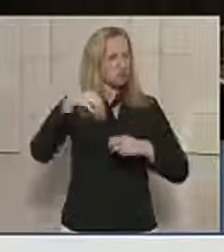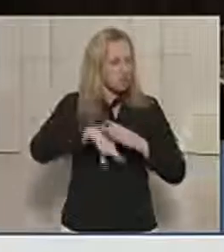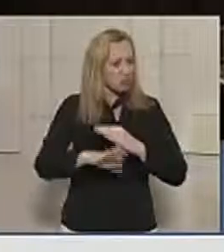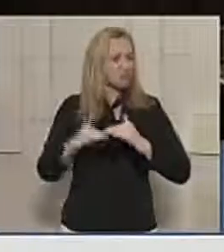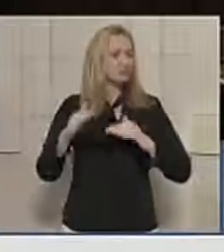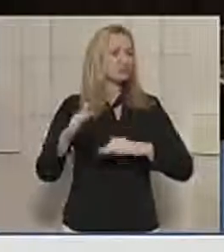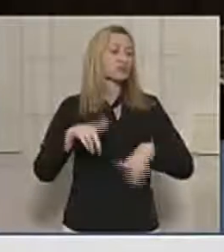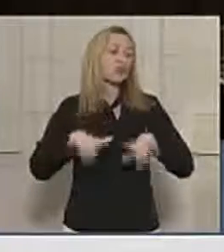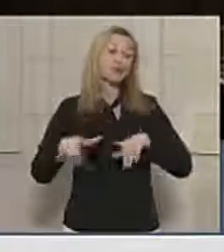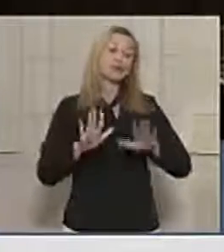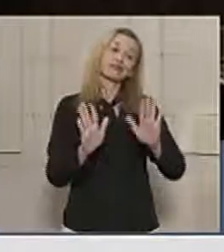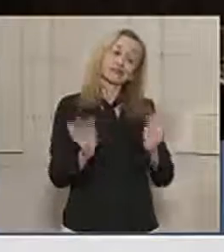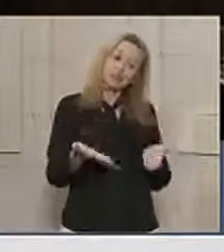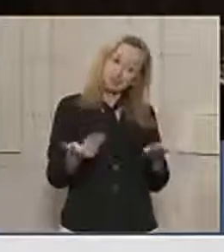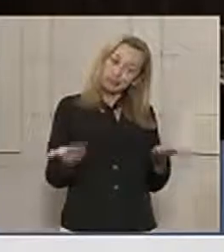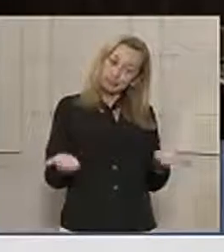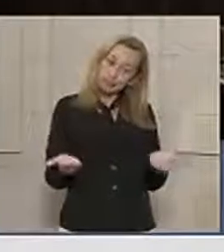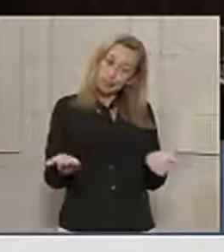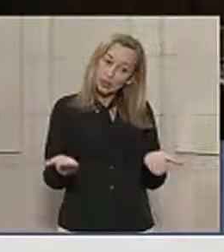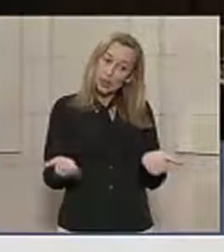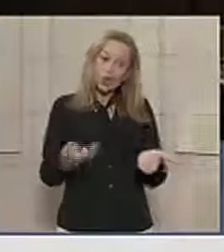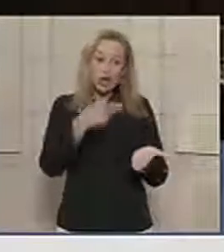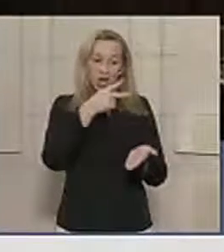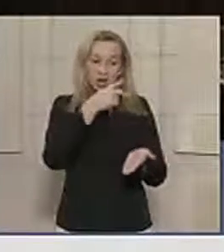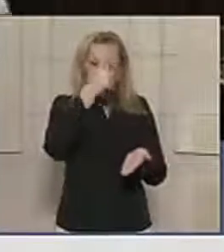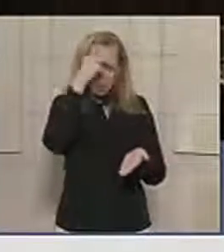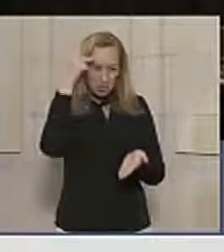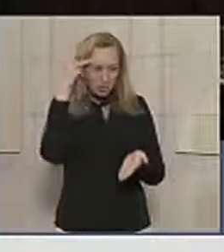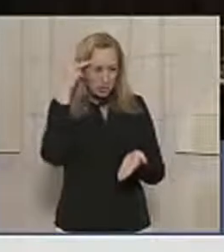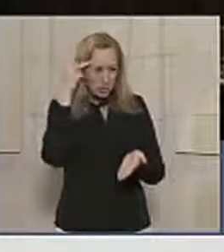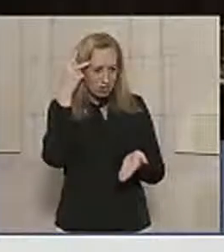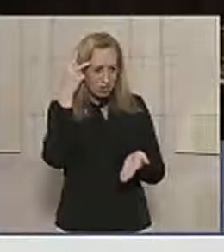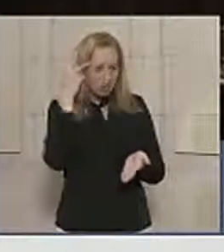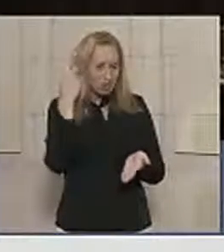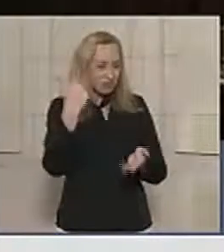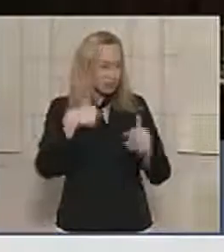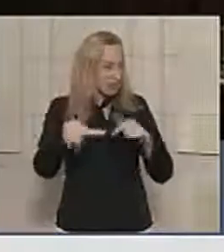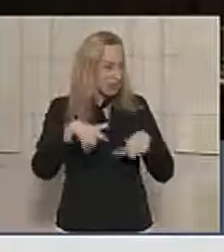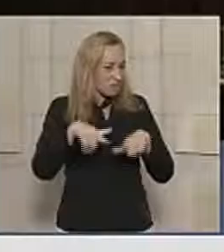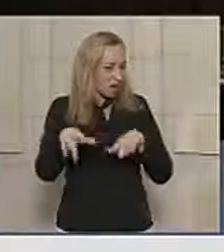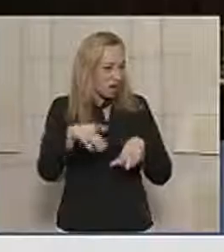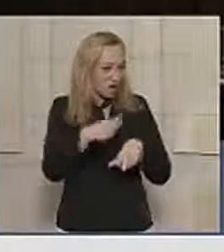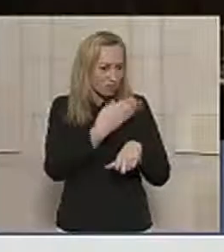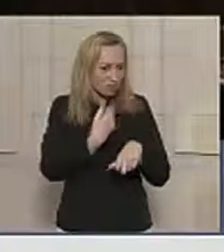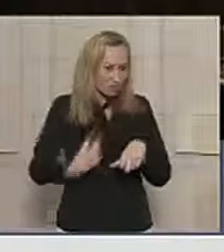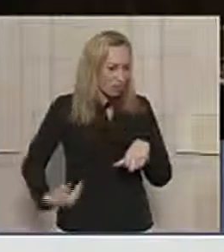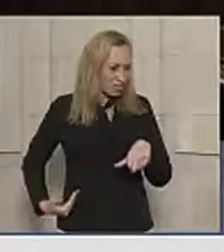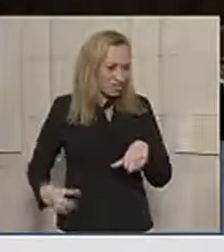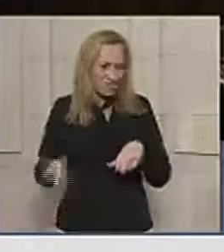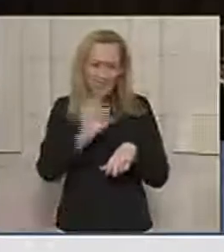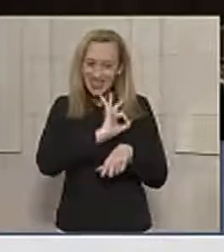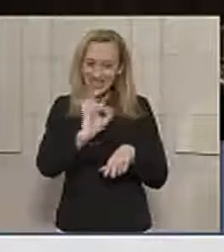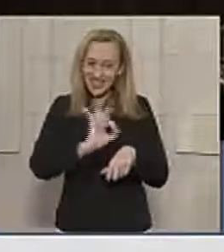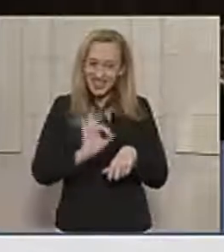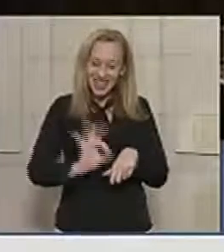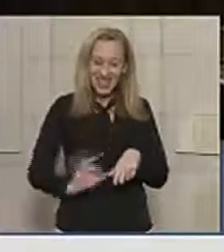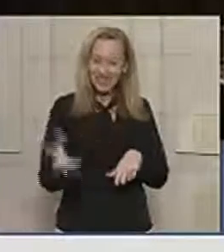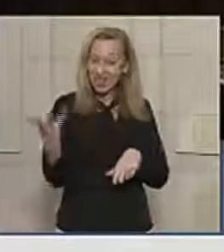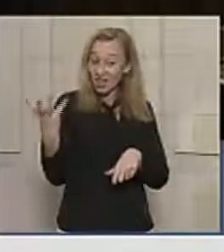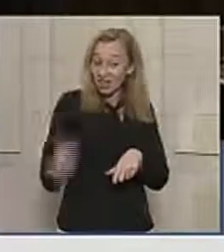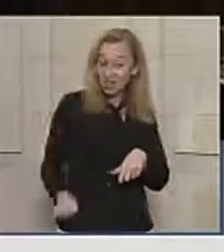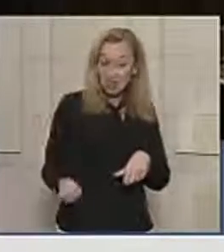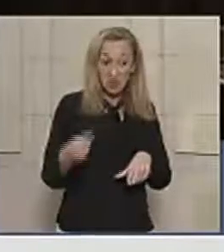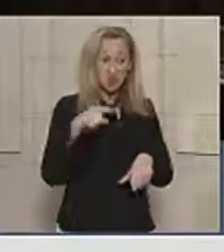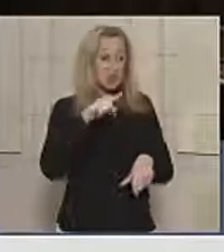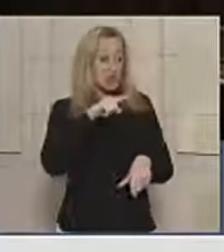que, lamentavelmente, os servidores atingiram, sim, as suas metas, mas aquele